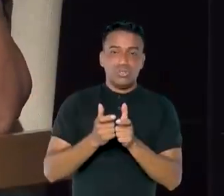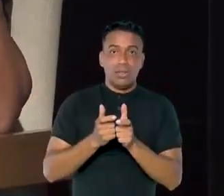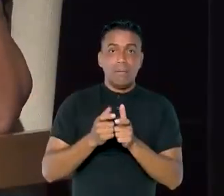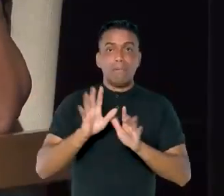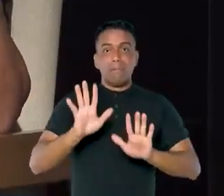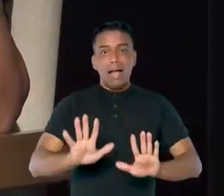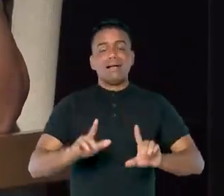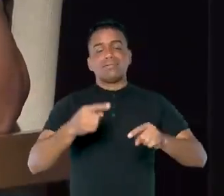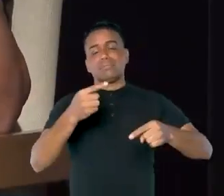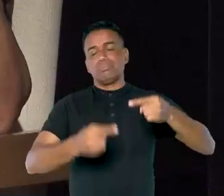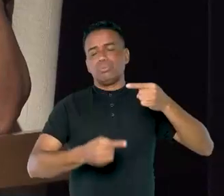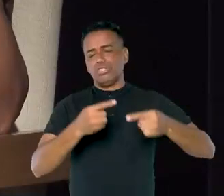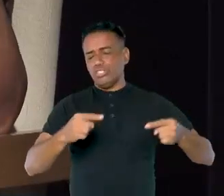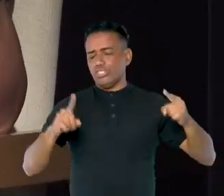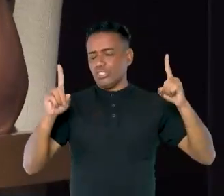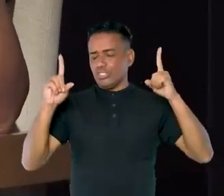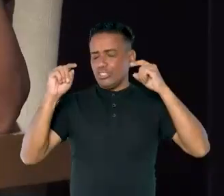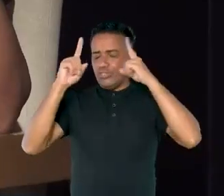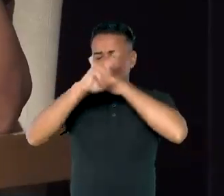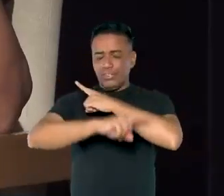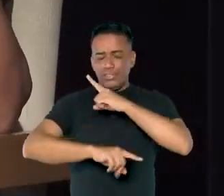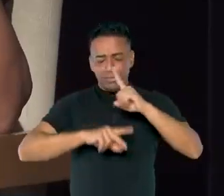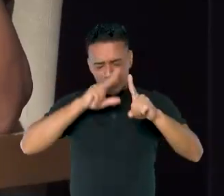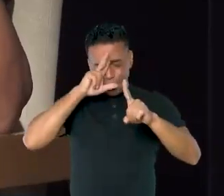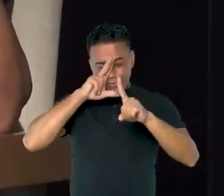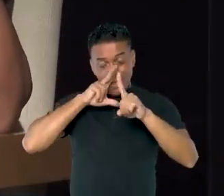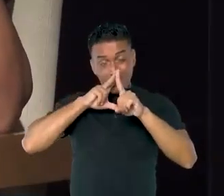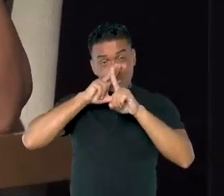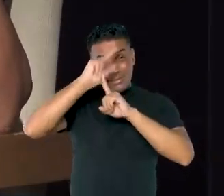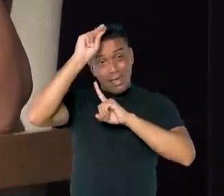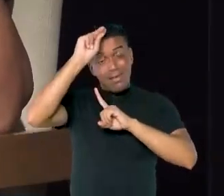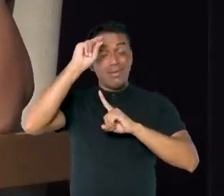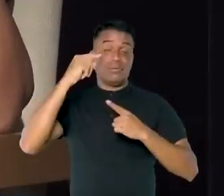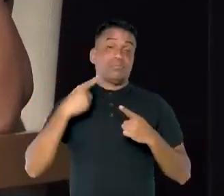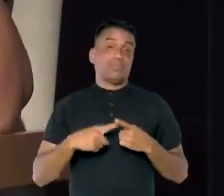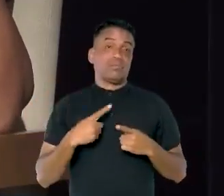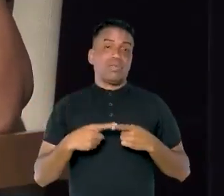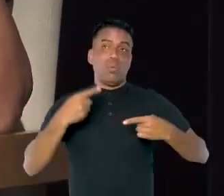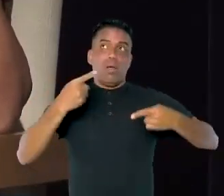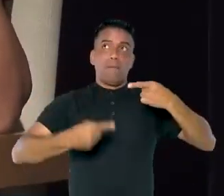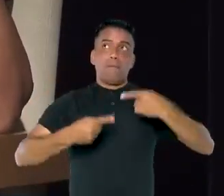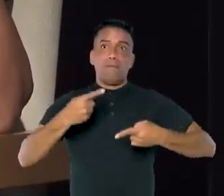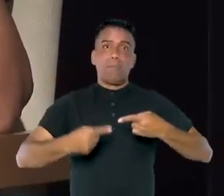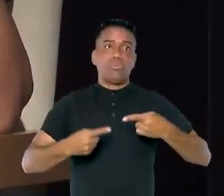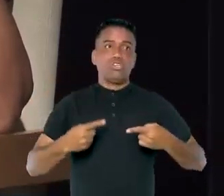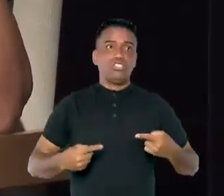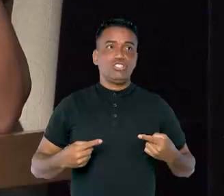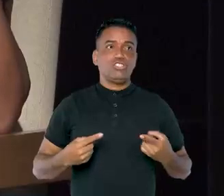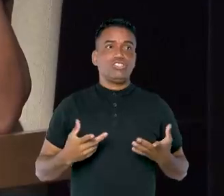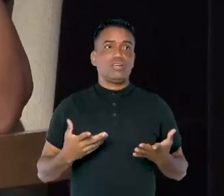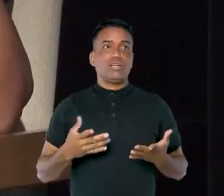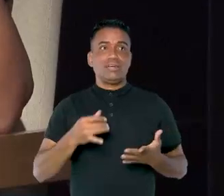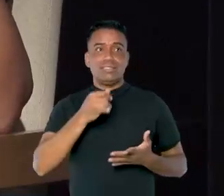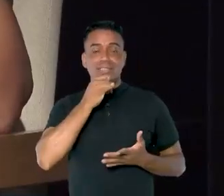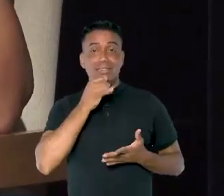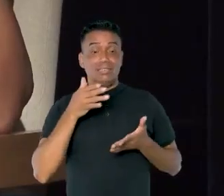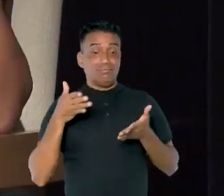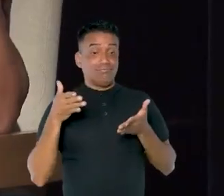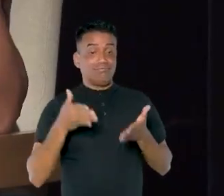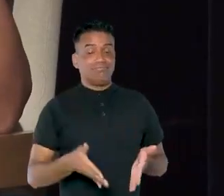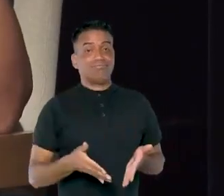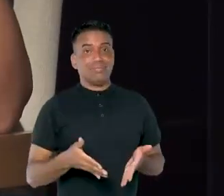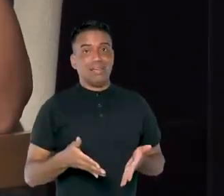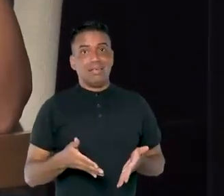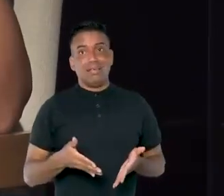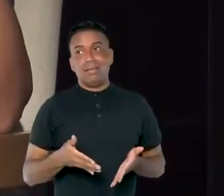política ela é tão difícil de se vencer, porque eu falo que é uma política que chegou desde